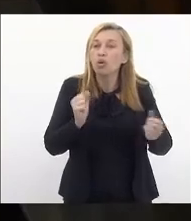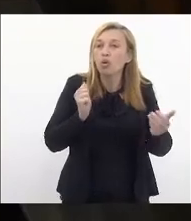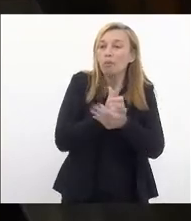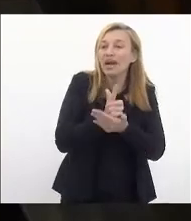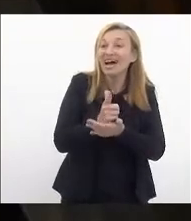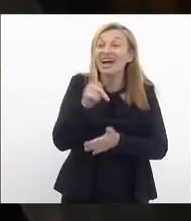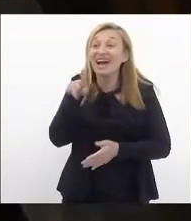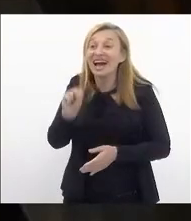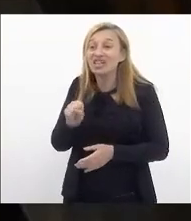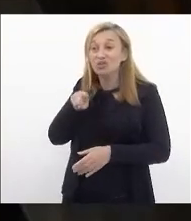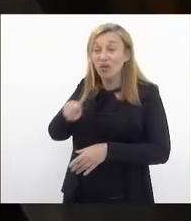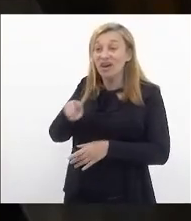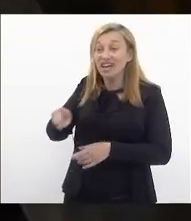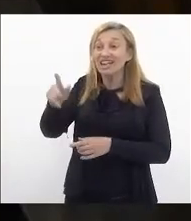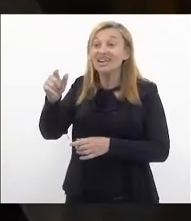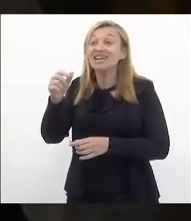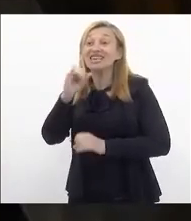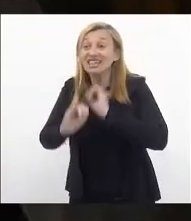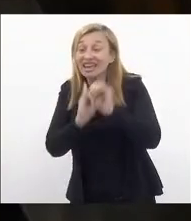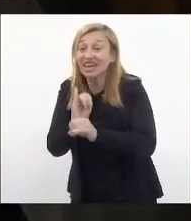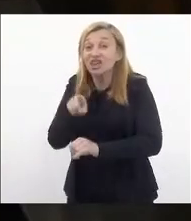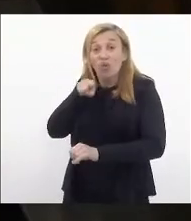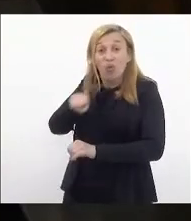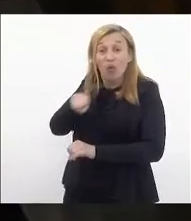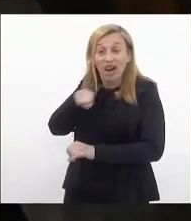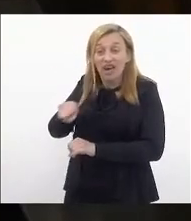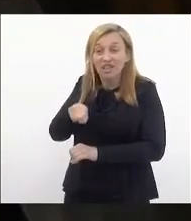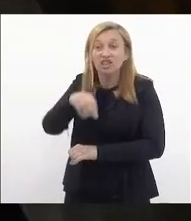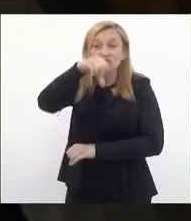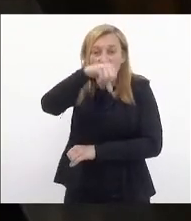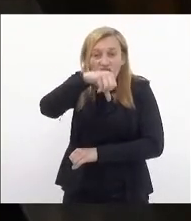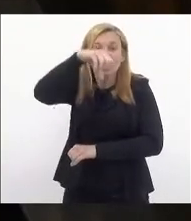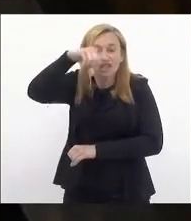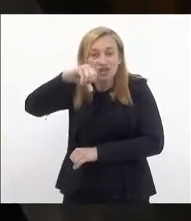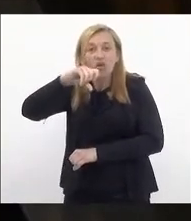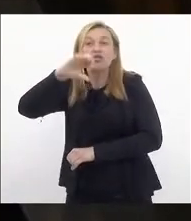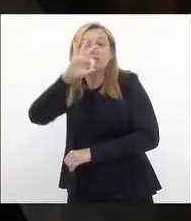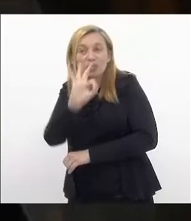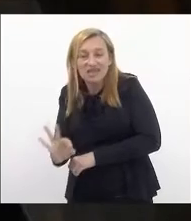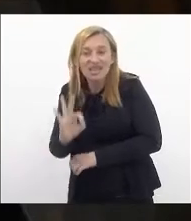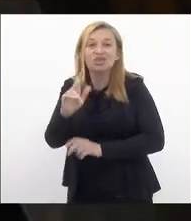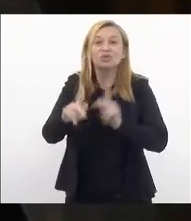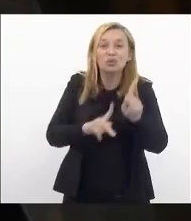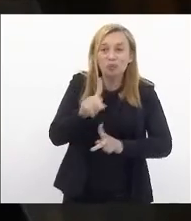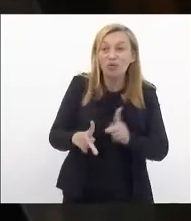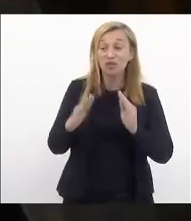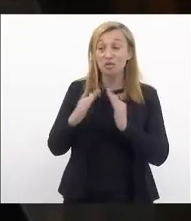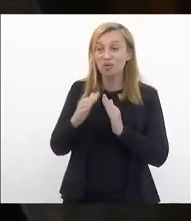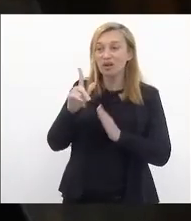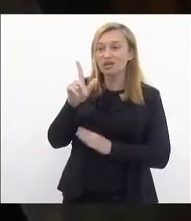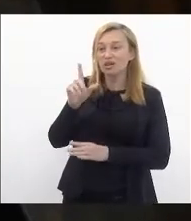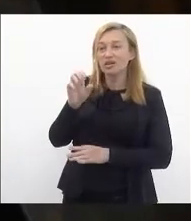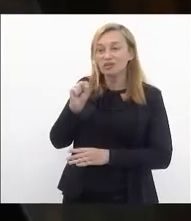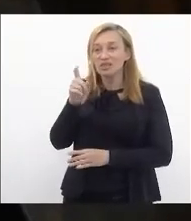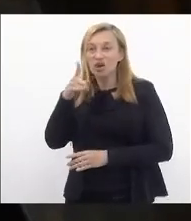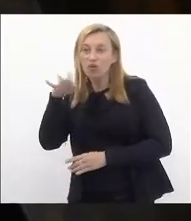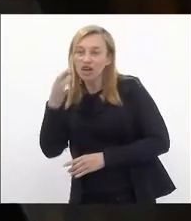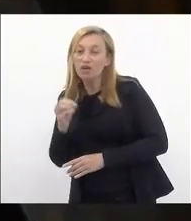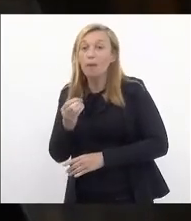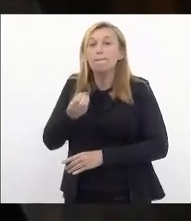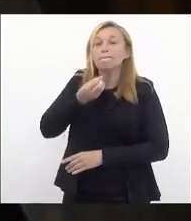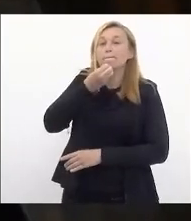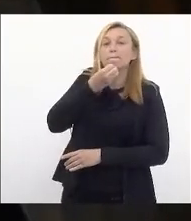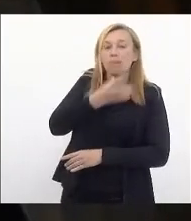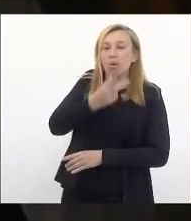a internet tem que ser com eles 99% da população que mora no Salgueiro são pessoas de